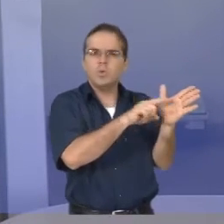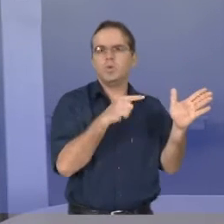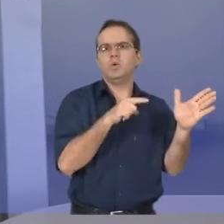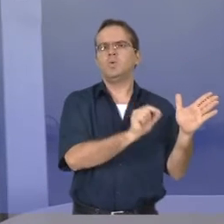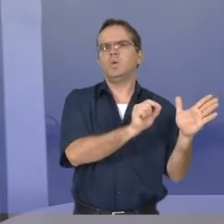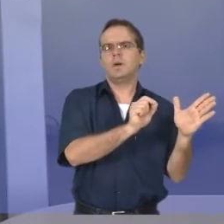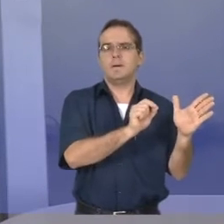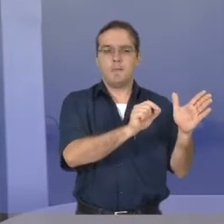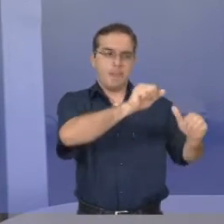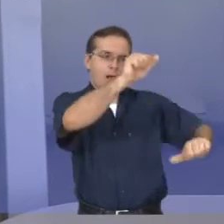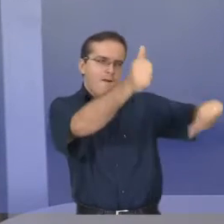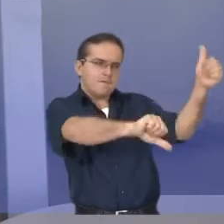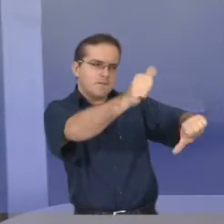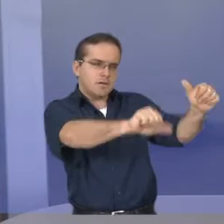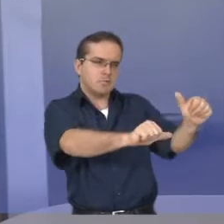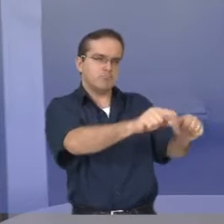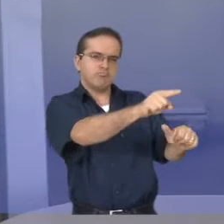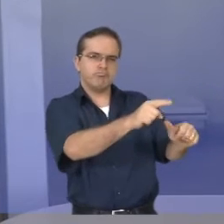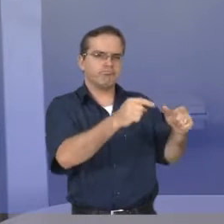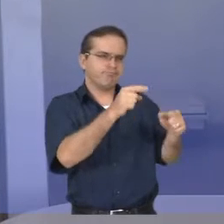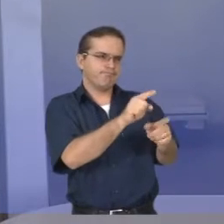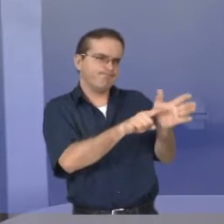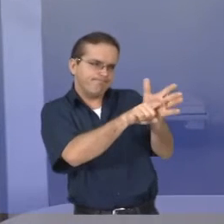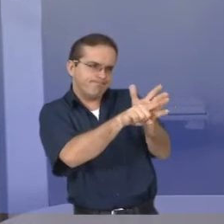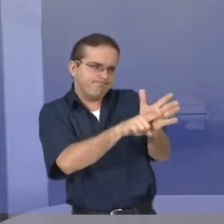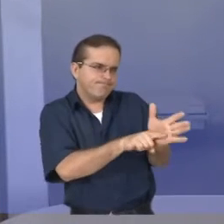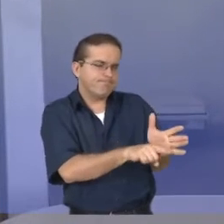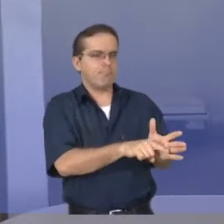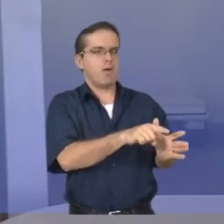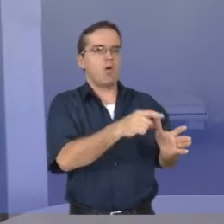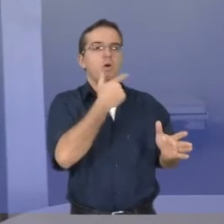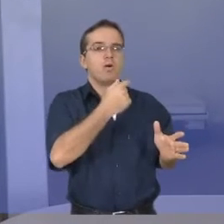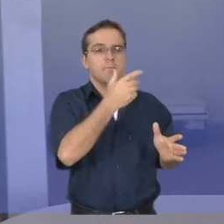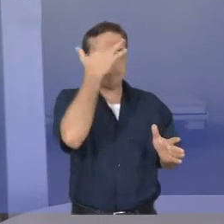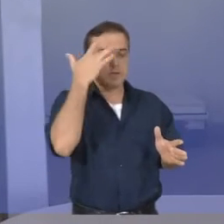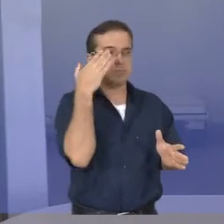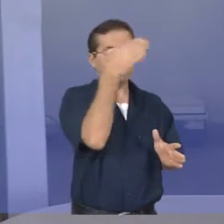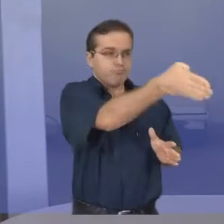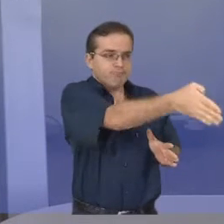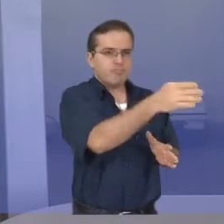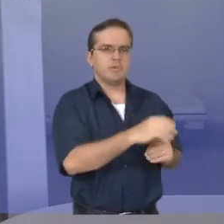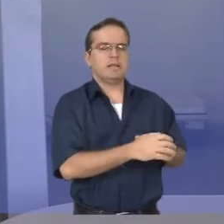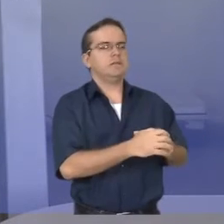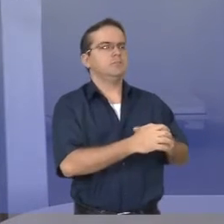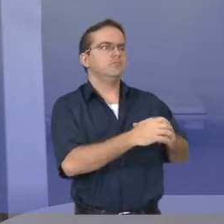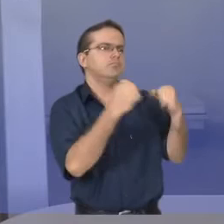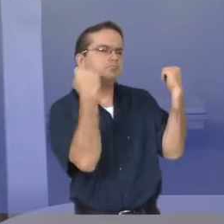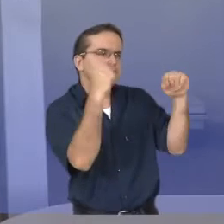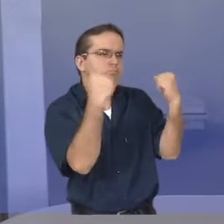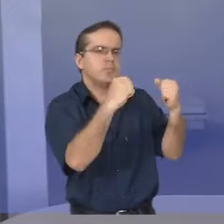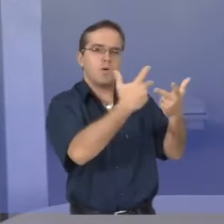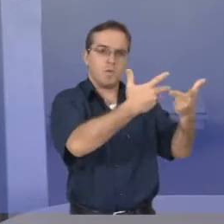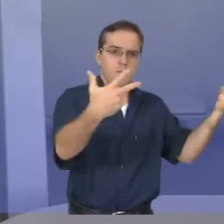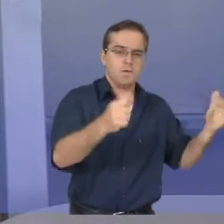física do participante do projeto, onde a gente vai verificar as medidas